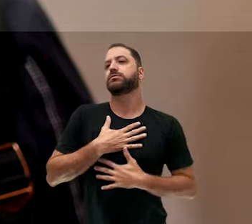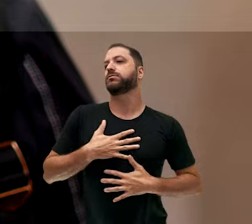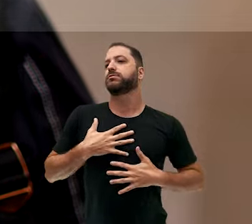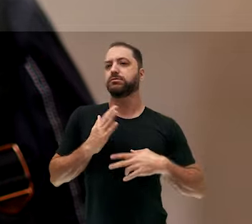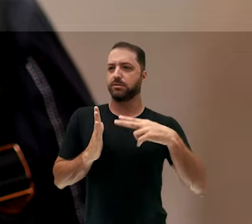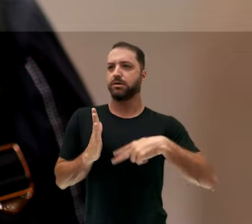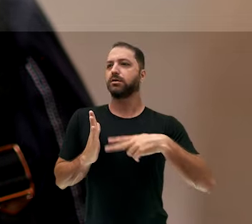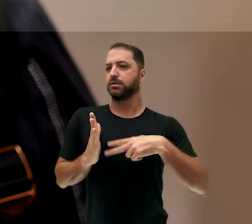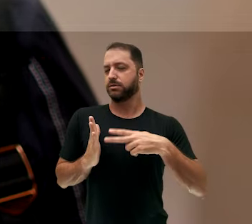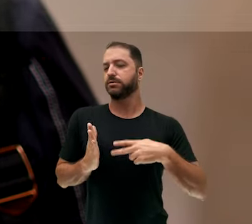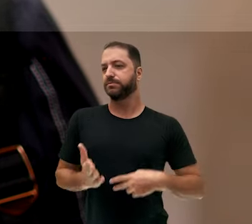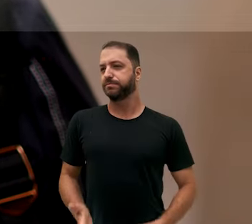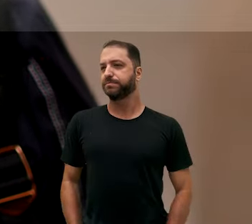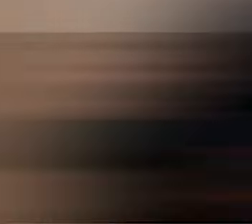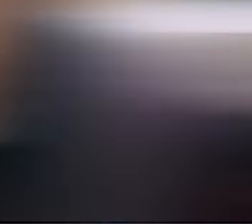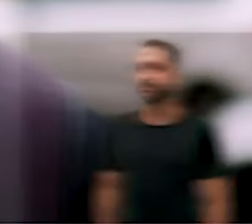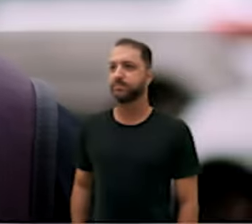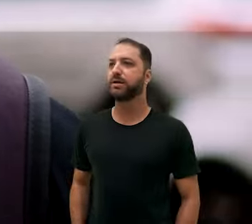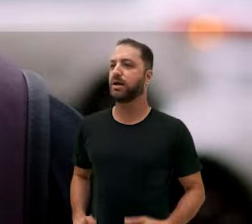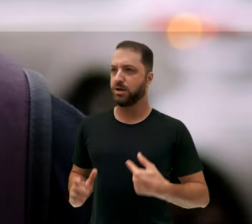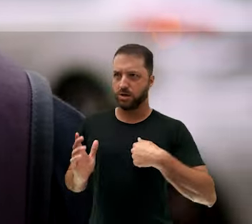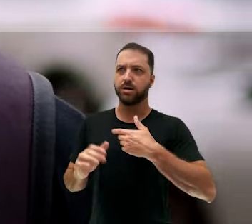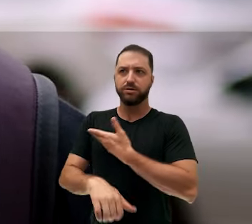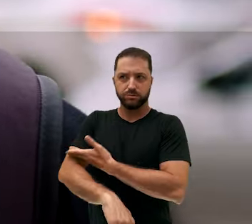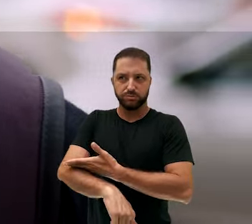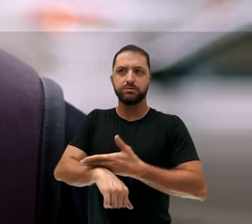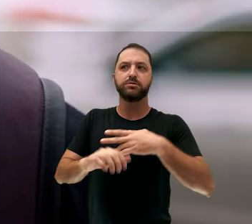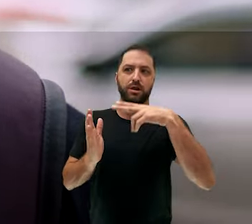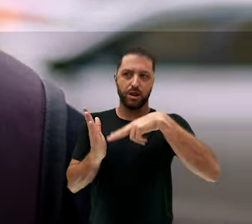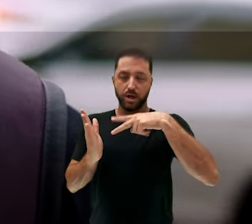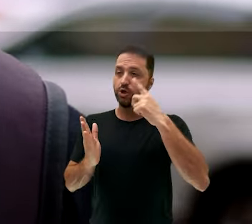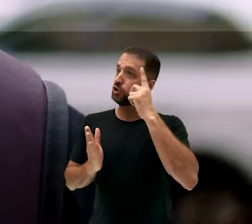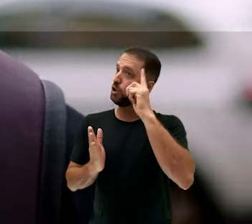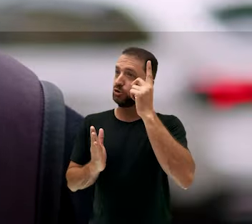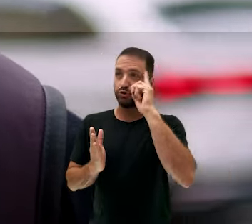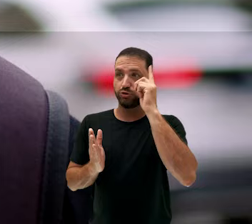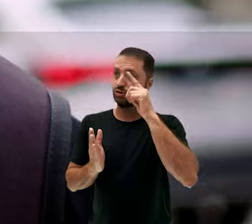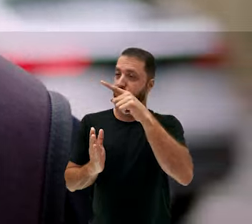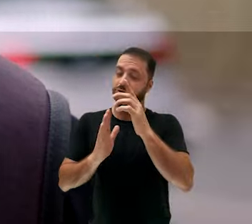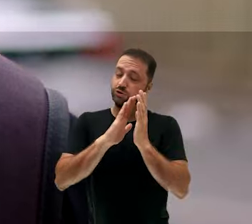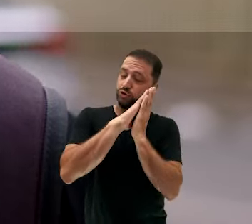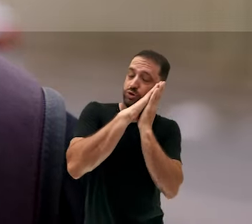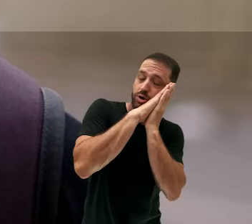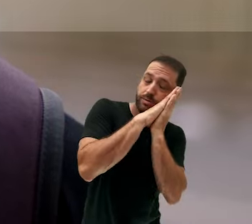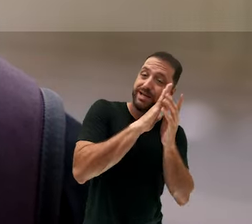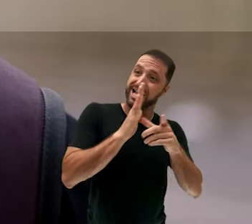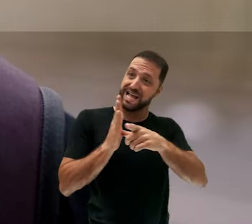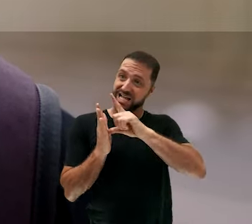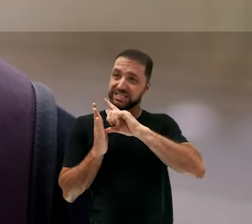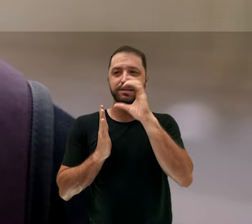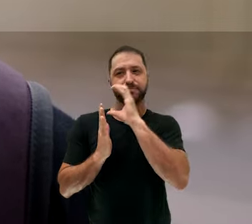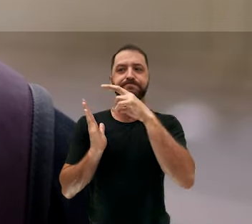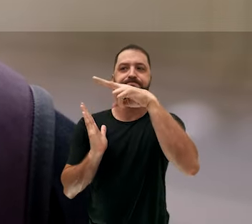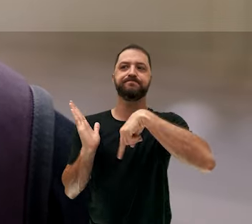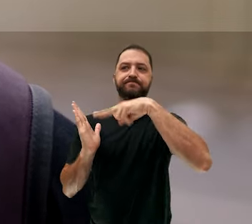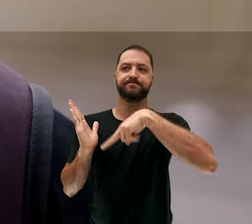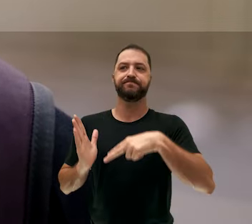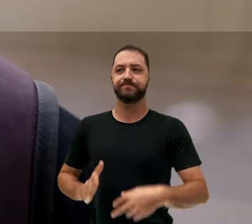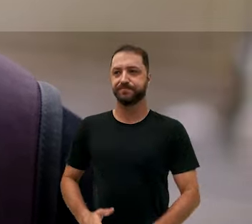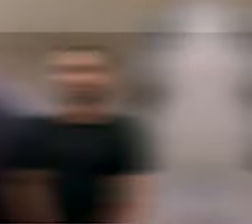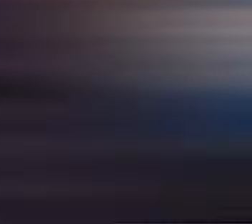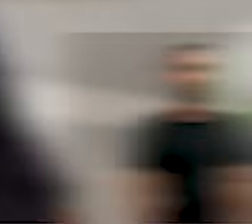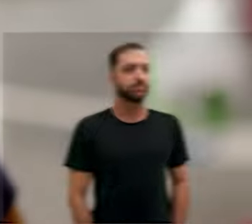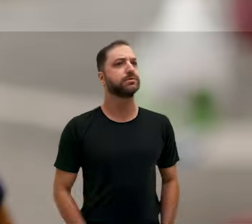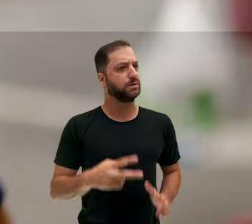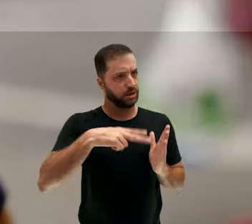atenção, gosto muito de ler, sim. Tenho o costume de ler, leitura todo santo dia. Pelo menos antes de dormir, uma hora de